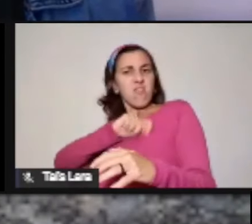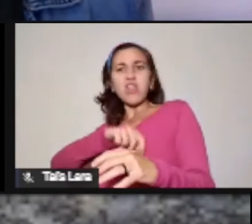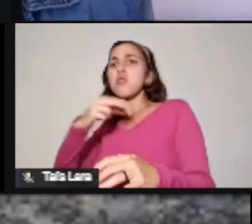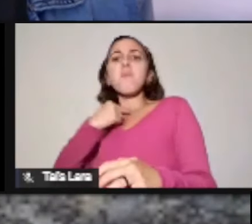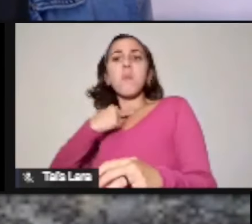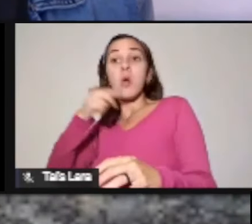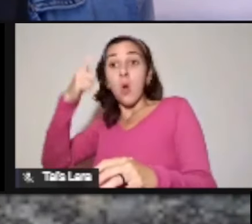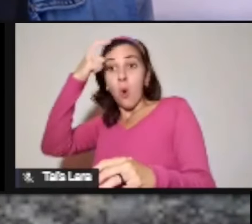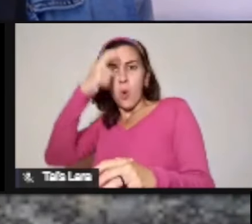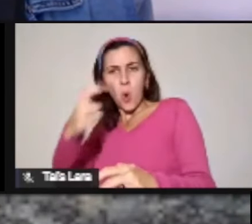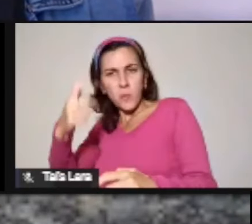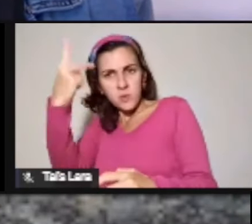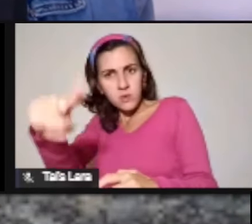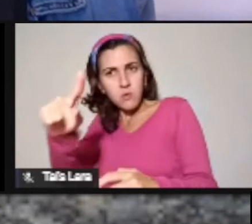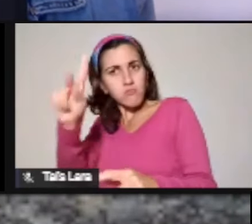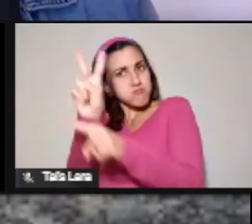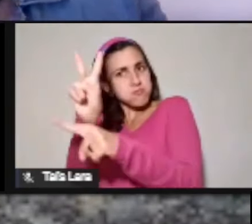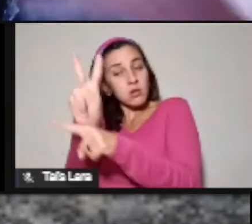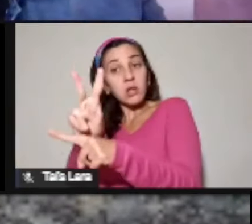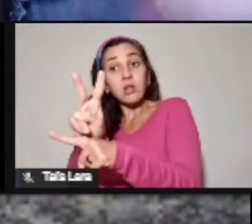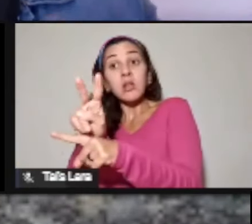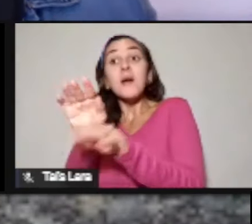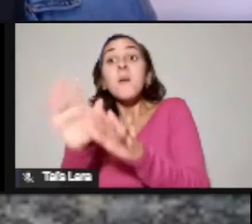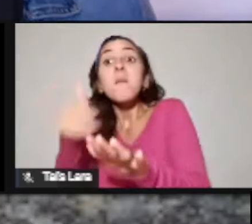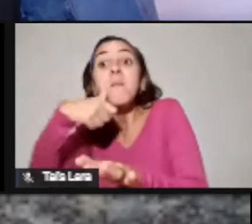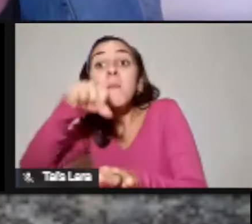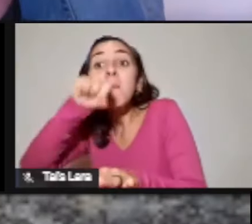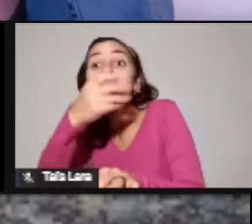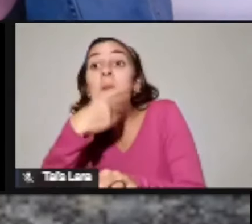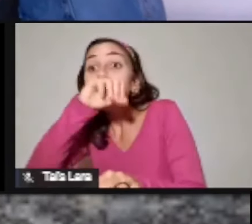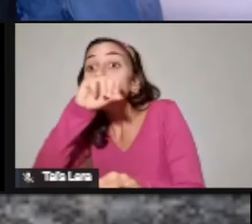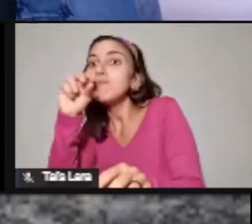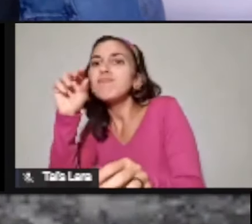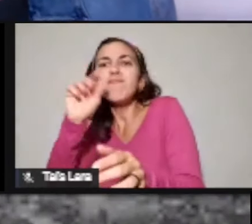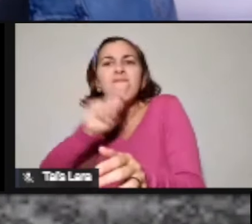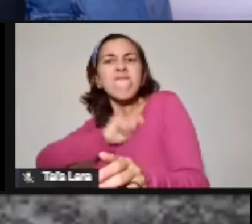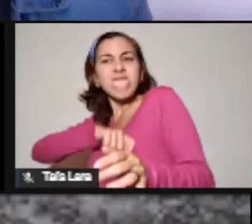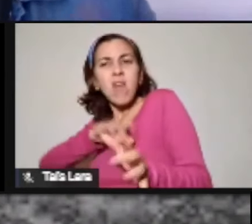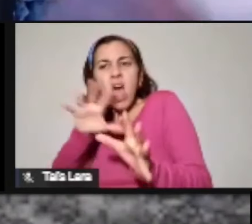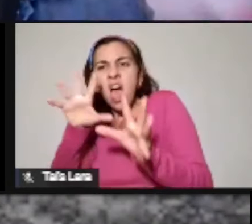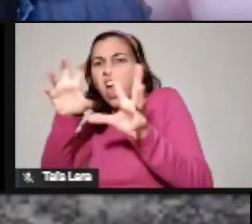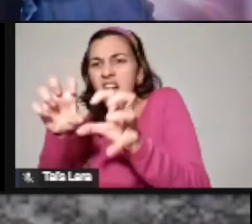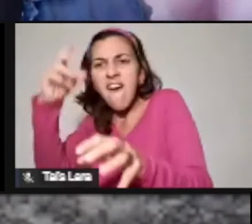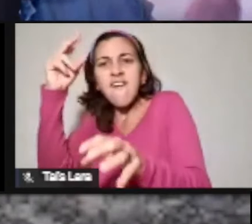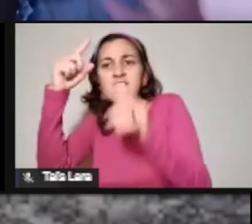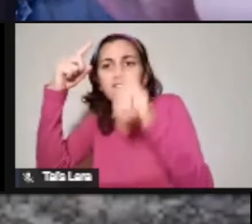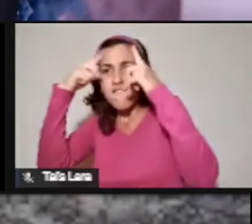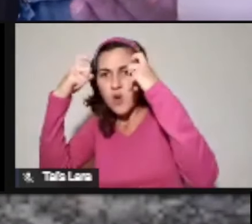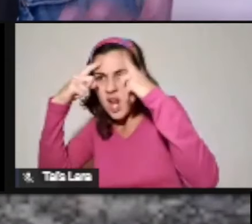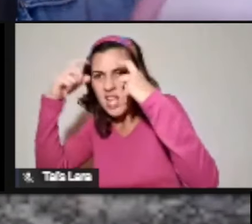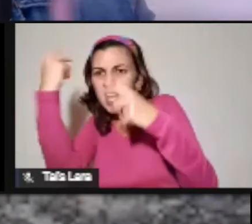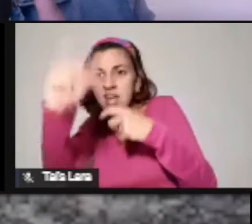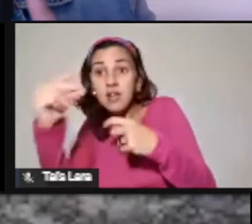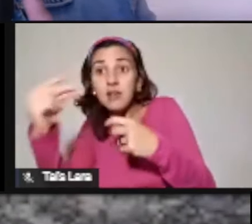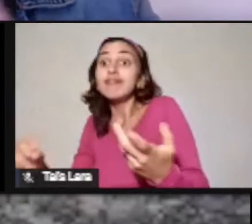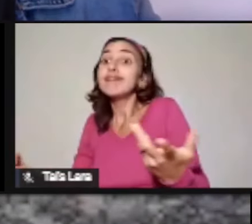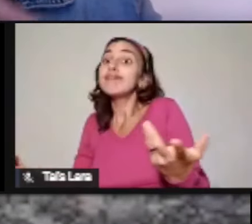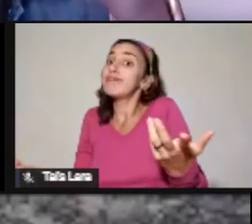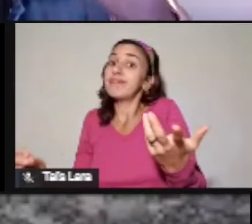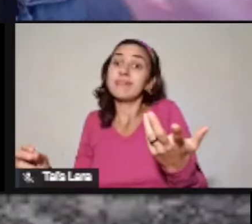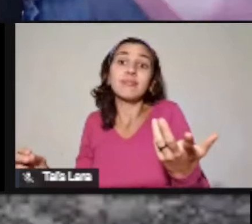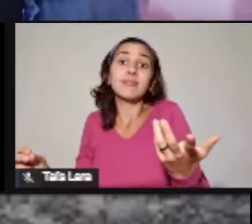faz violências... crueldades, ou enfim, estão me faltando as palavras aqui. Então, eu só queria reforçar isso, acho que depois a gente